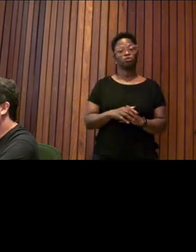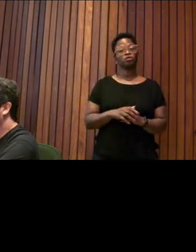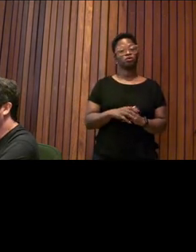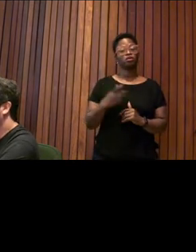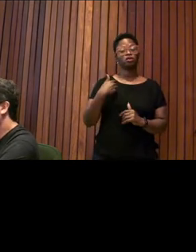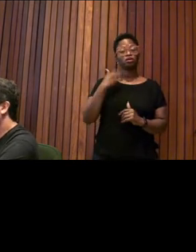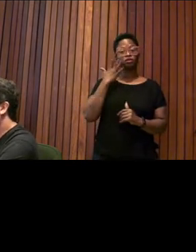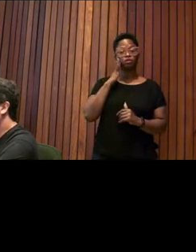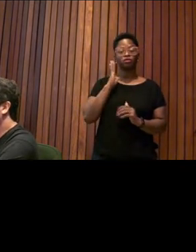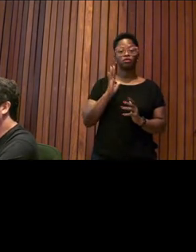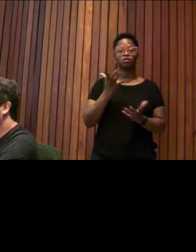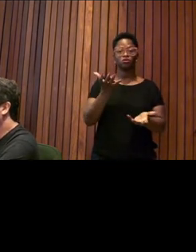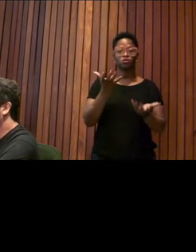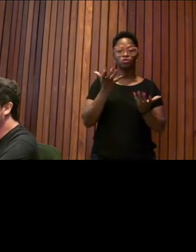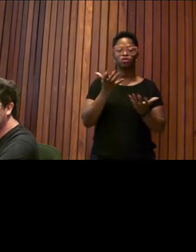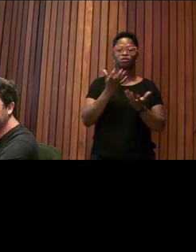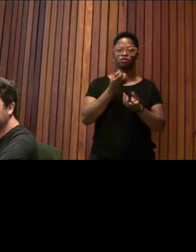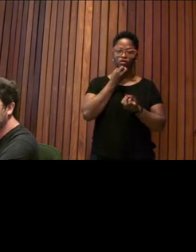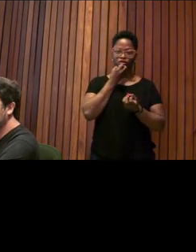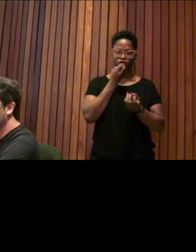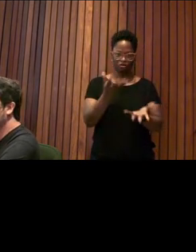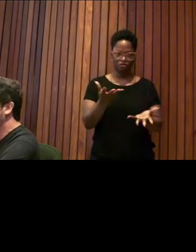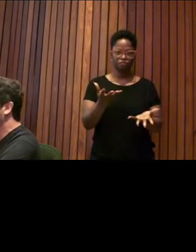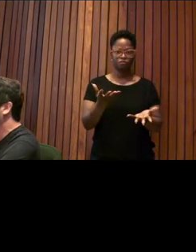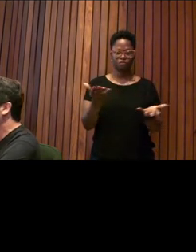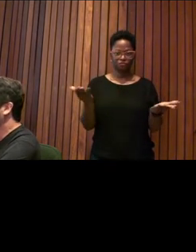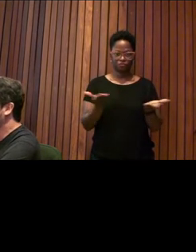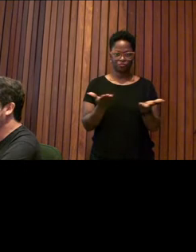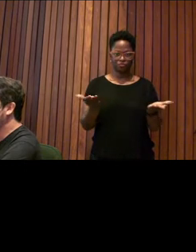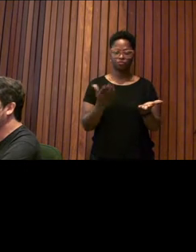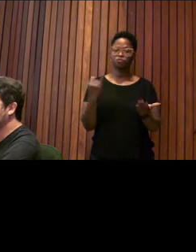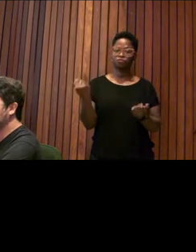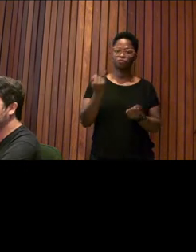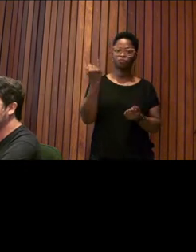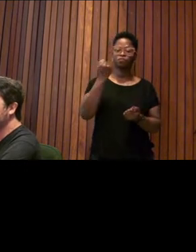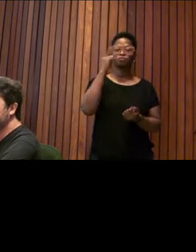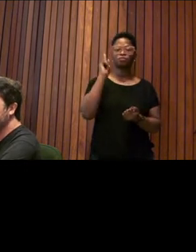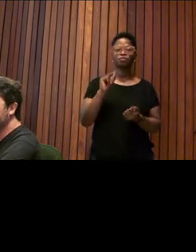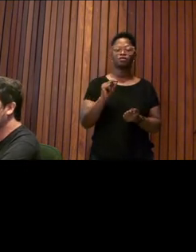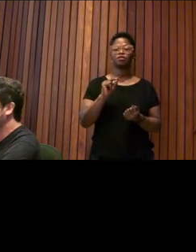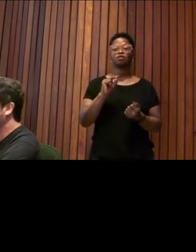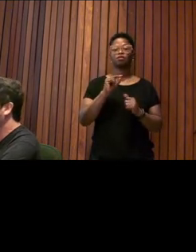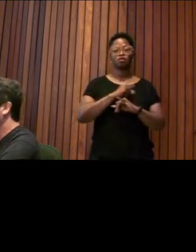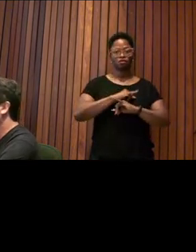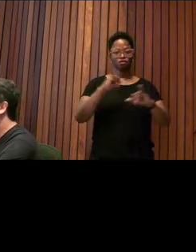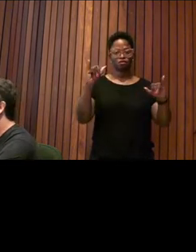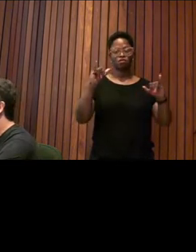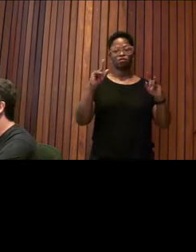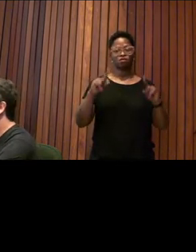eu acho que eu queria dizer, assim, aqui, porque eu acho que é importante frisar,